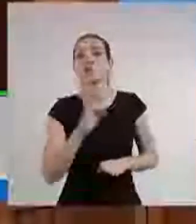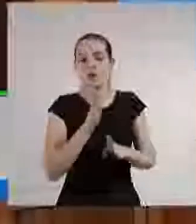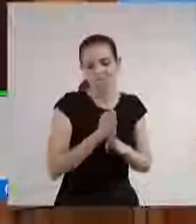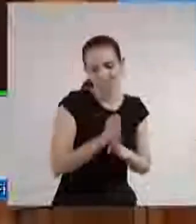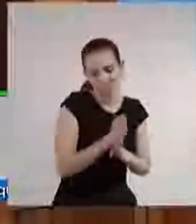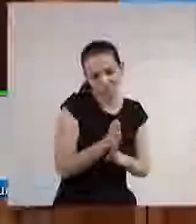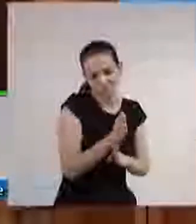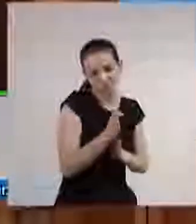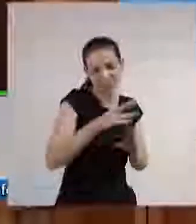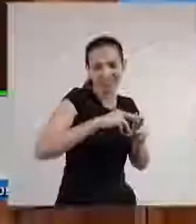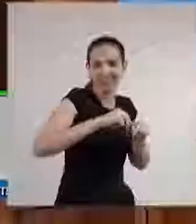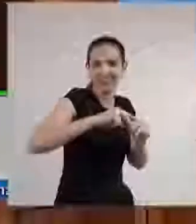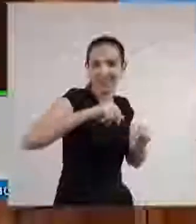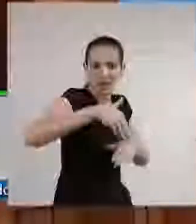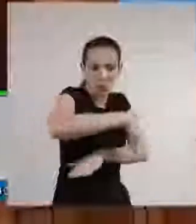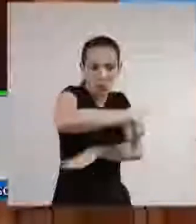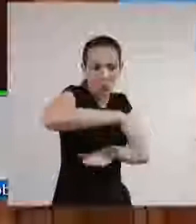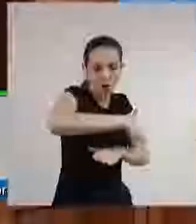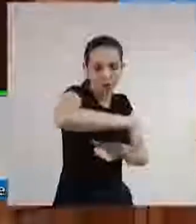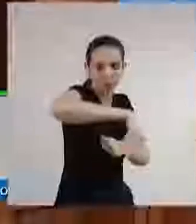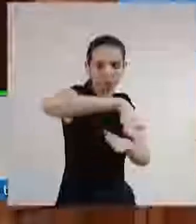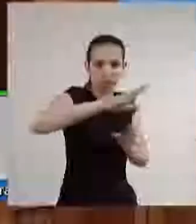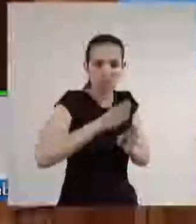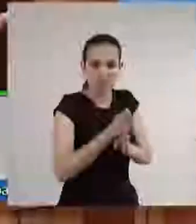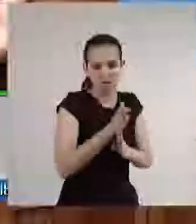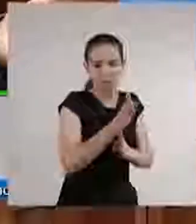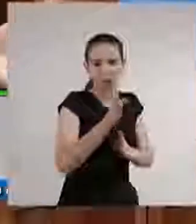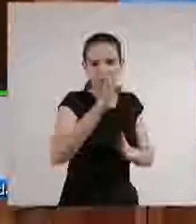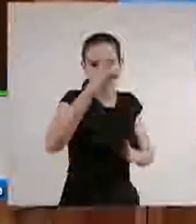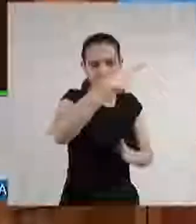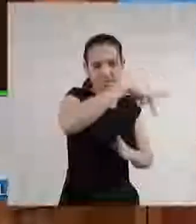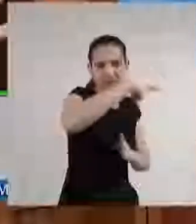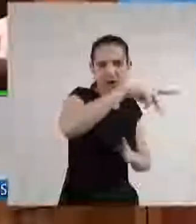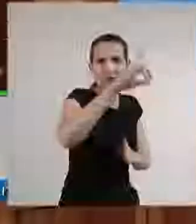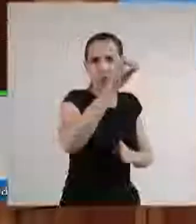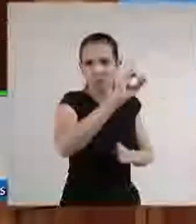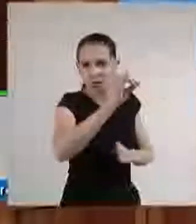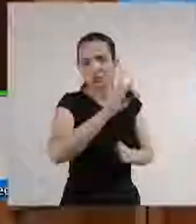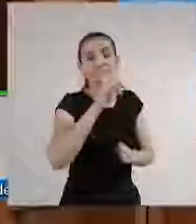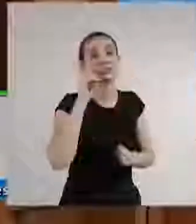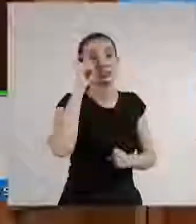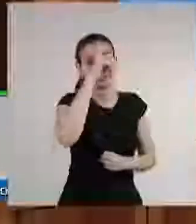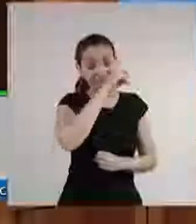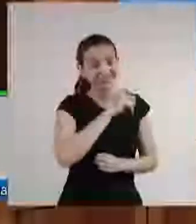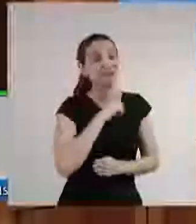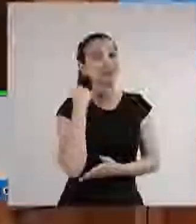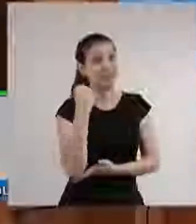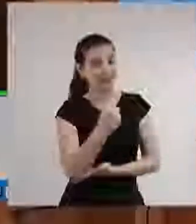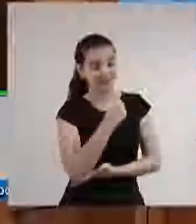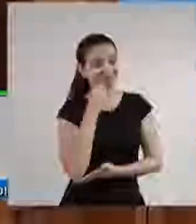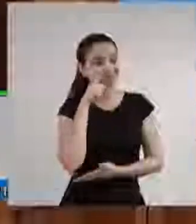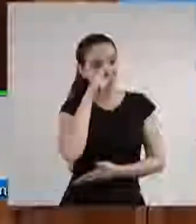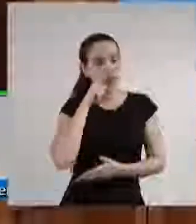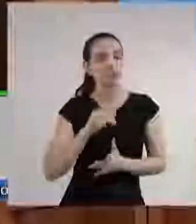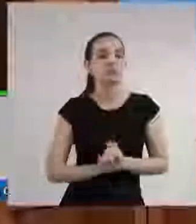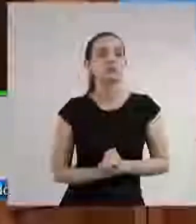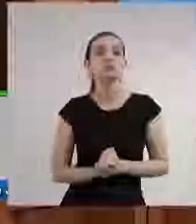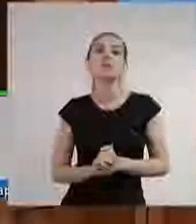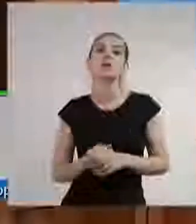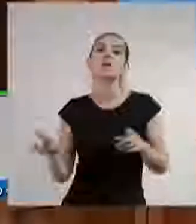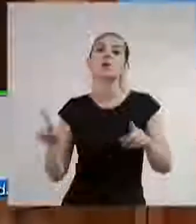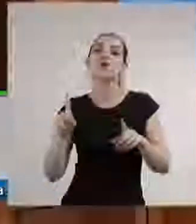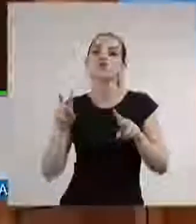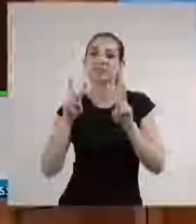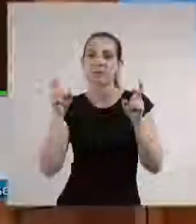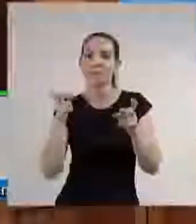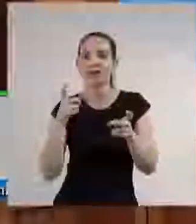fronteira seca da América Latina, apesar de todas as dificuldades que a gente vive por conta das questões econômicas, a